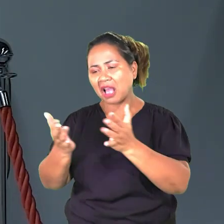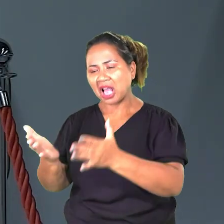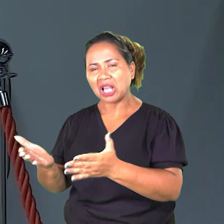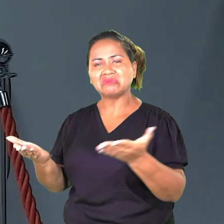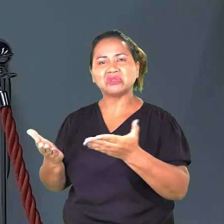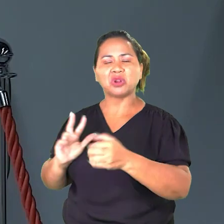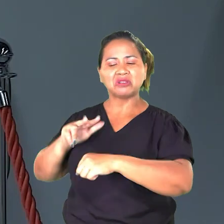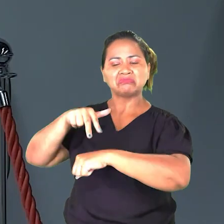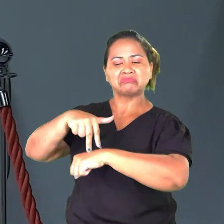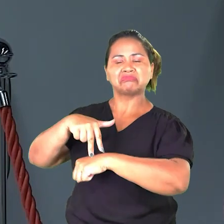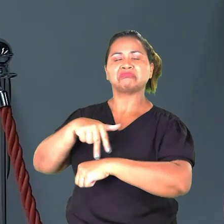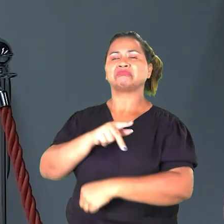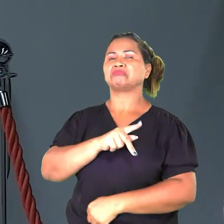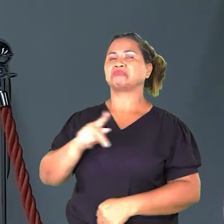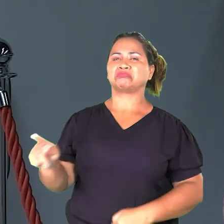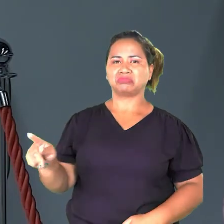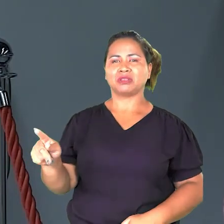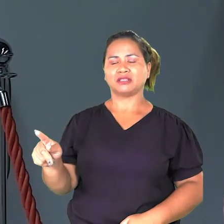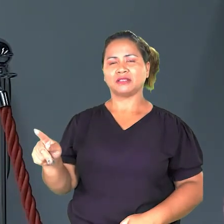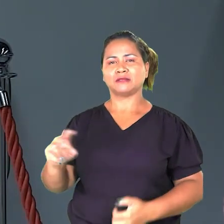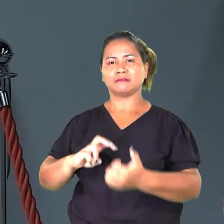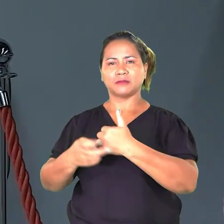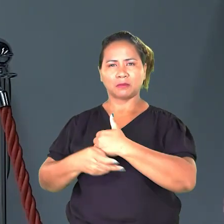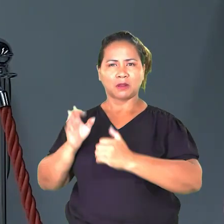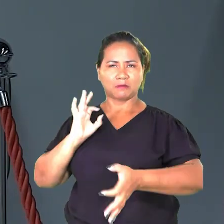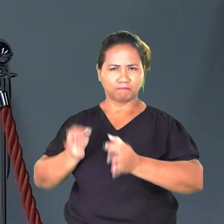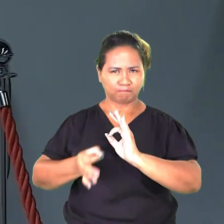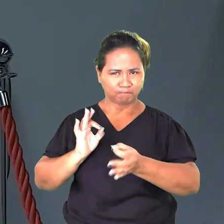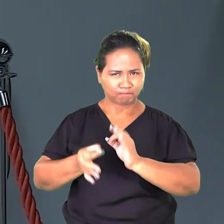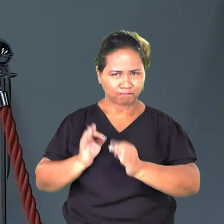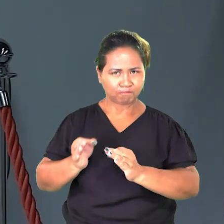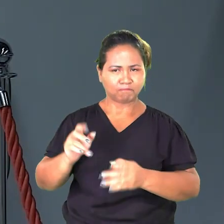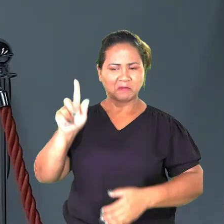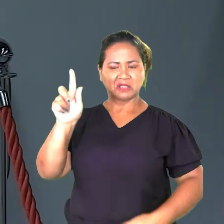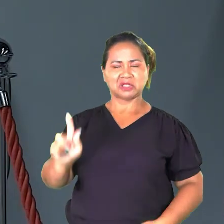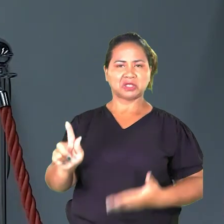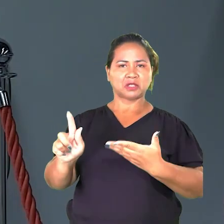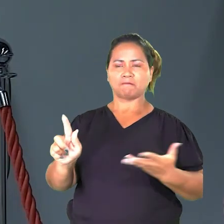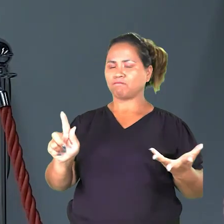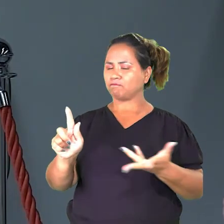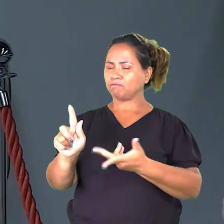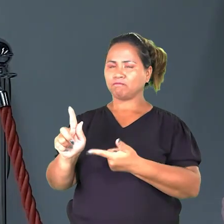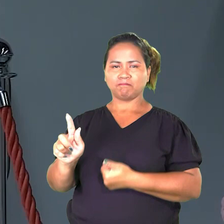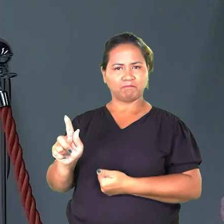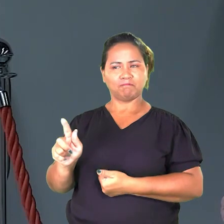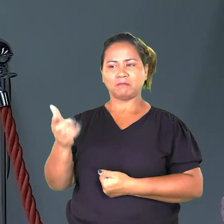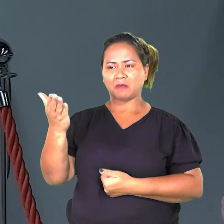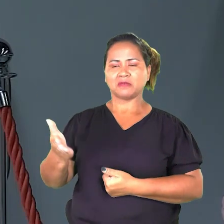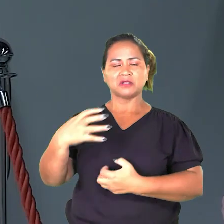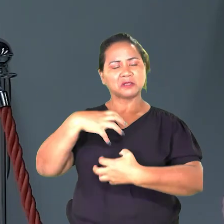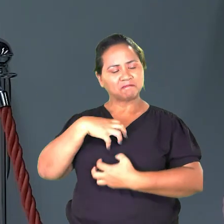é nenhuma surpresa que toda essa trajetória o tenha levado à presidência do Tribunal de Justiça